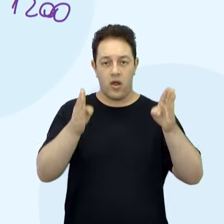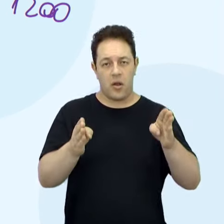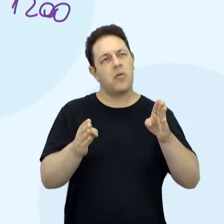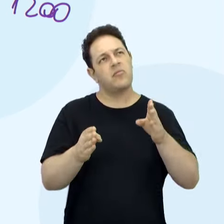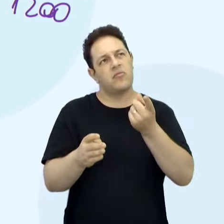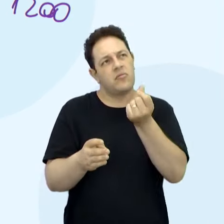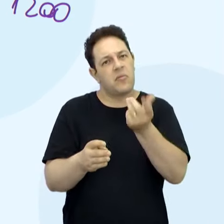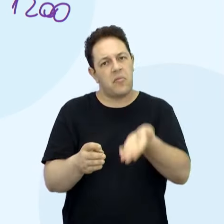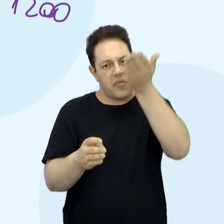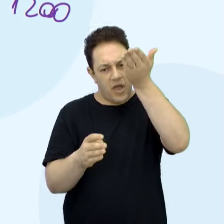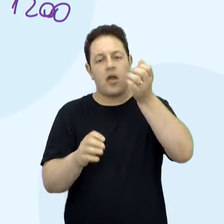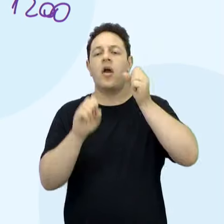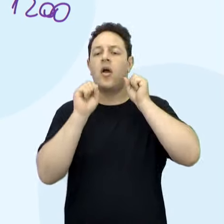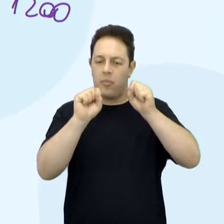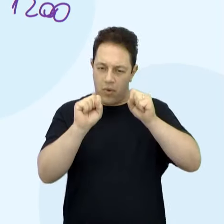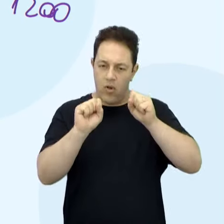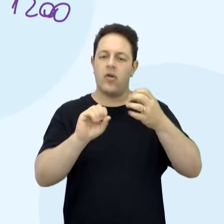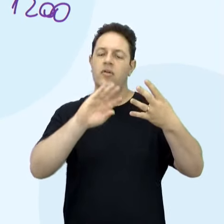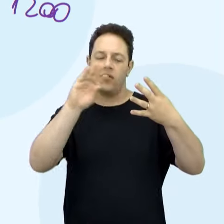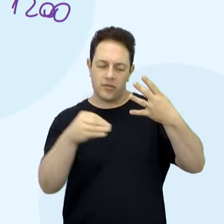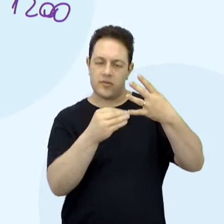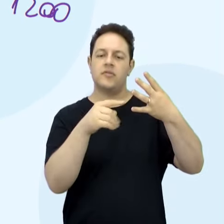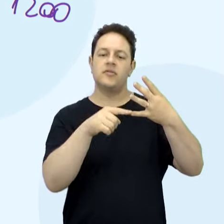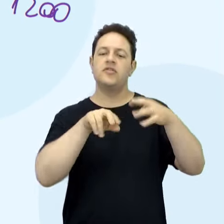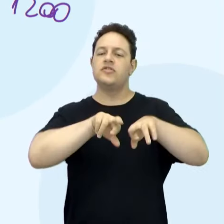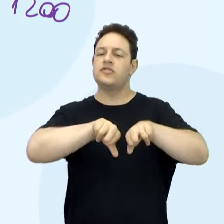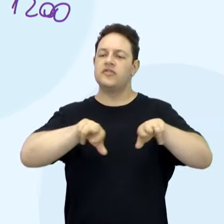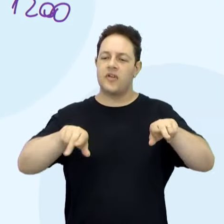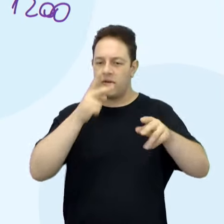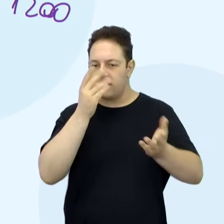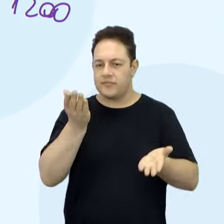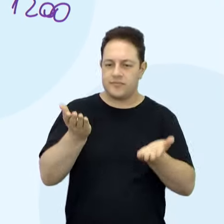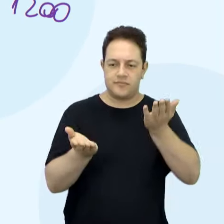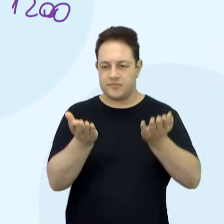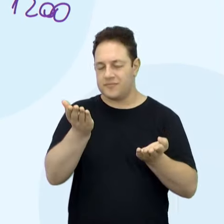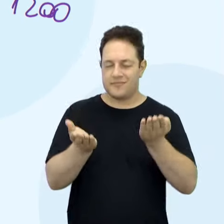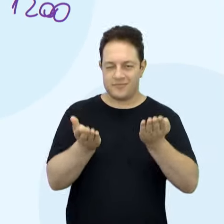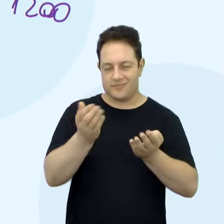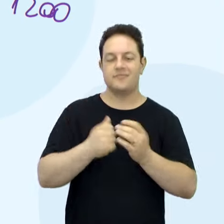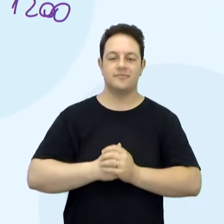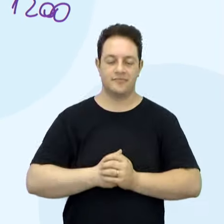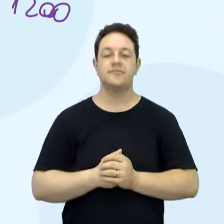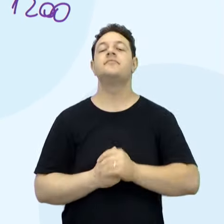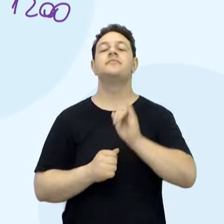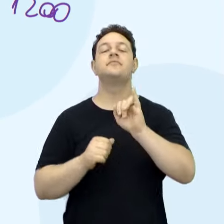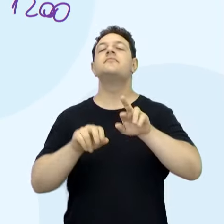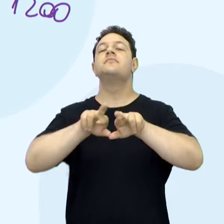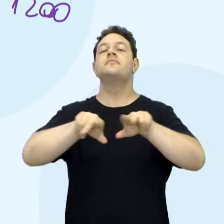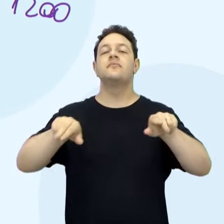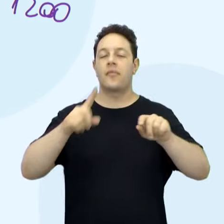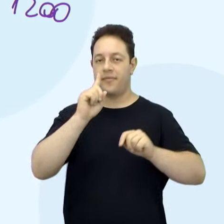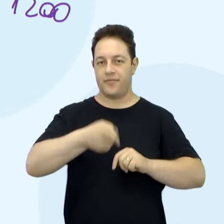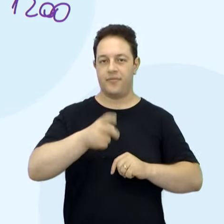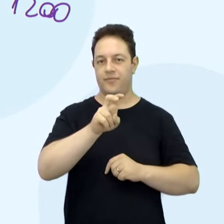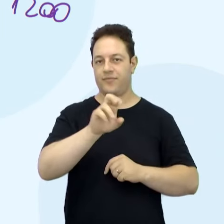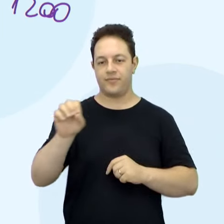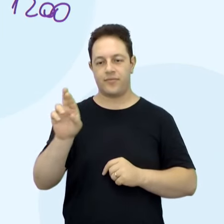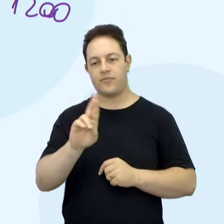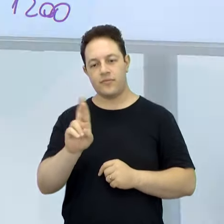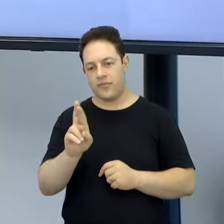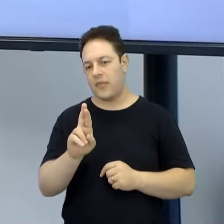aí esses diversos, né, e fazer nosso equilíbrio, aí, nosso balanço. Então, esses diversos R$ 1.500, não